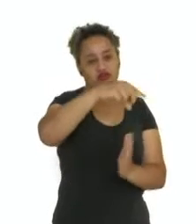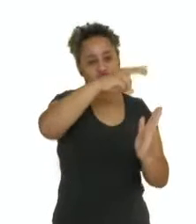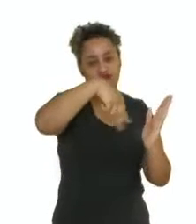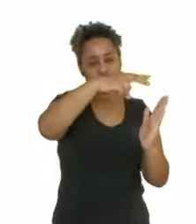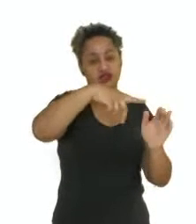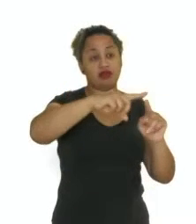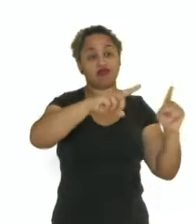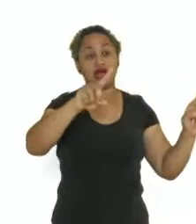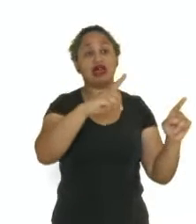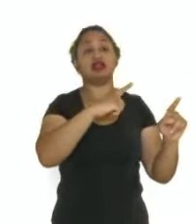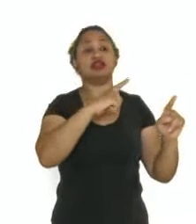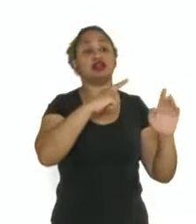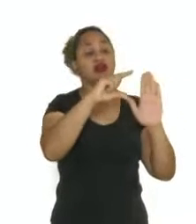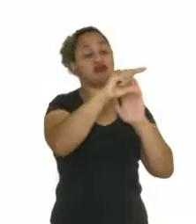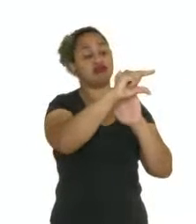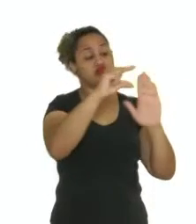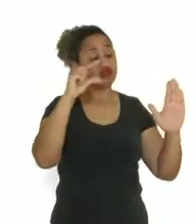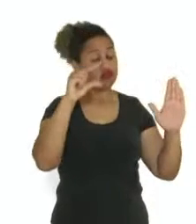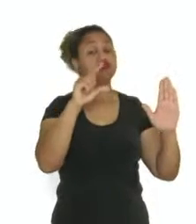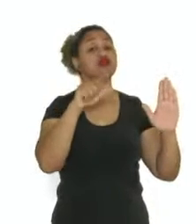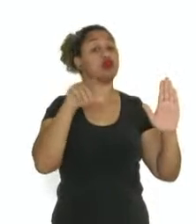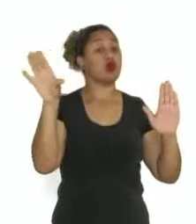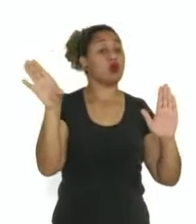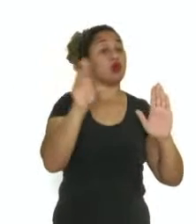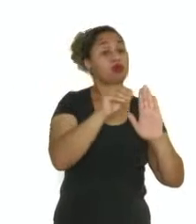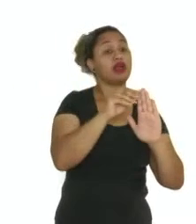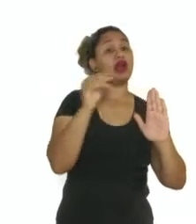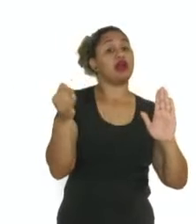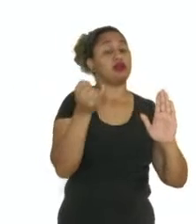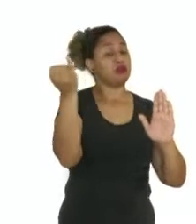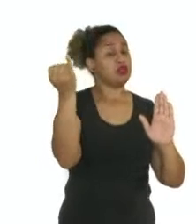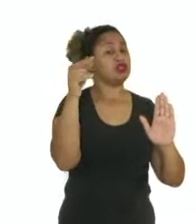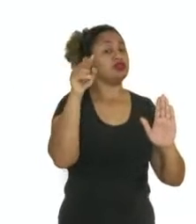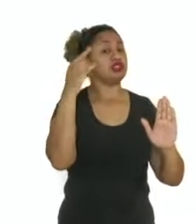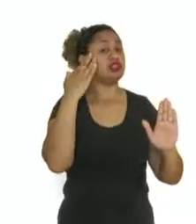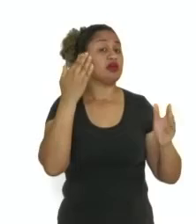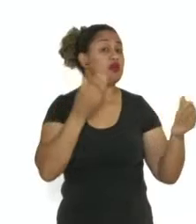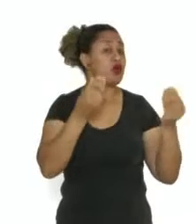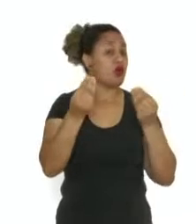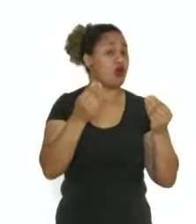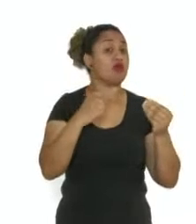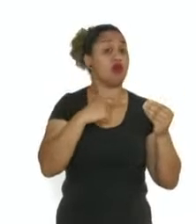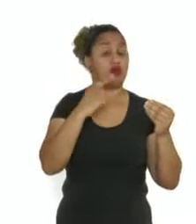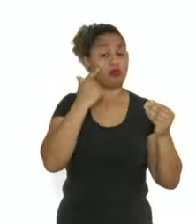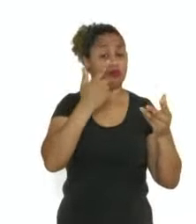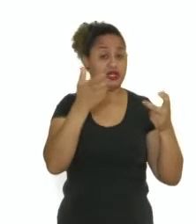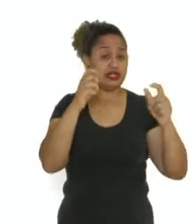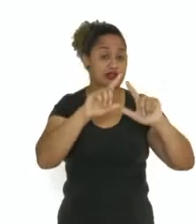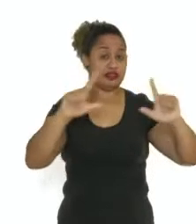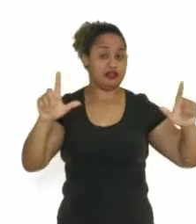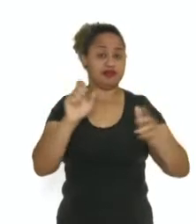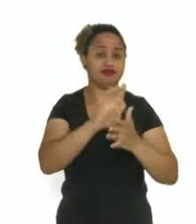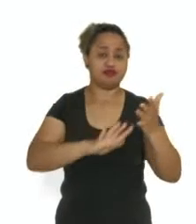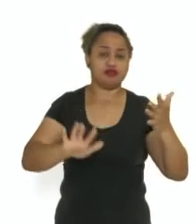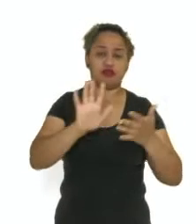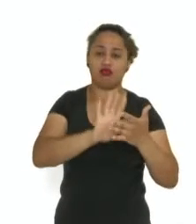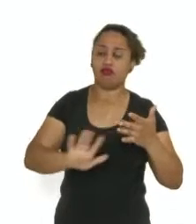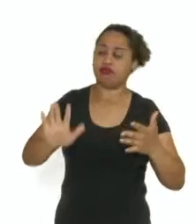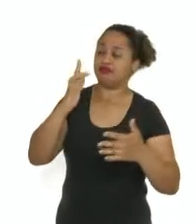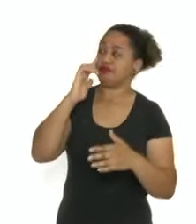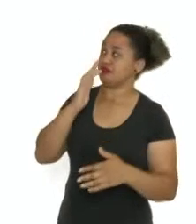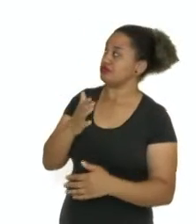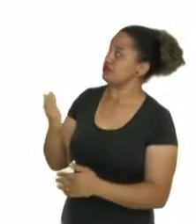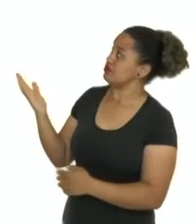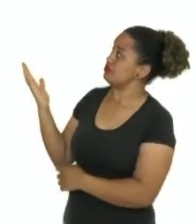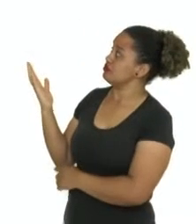aqui a reprodução do seu cabeçalho, é bastante importante você conhecer. Nós temos aqui o brasão da República, nós temos aqui, como é